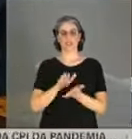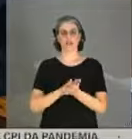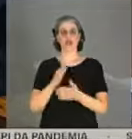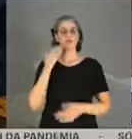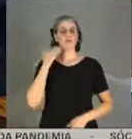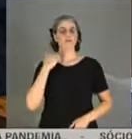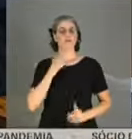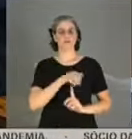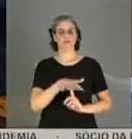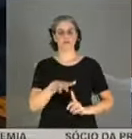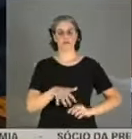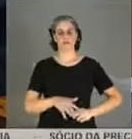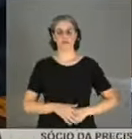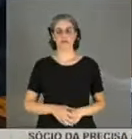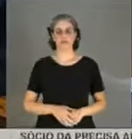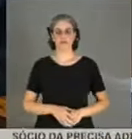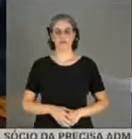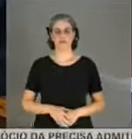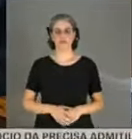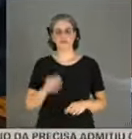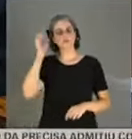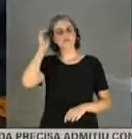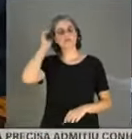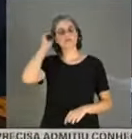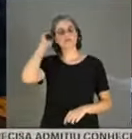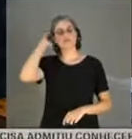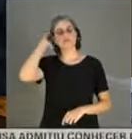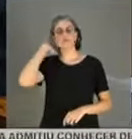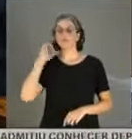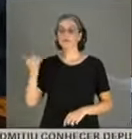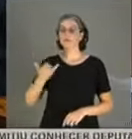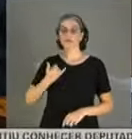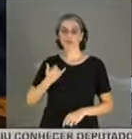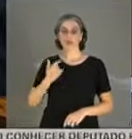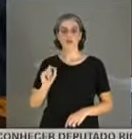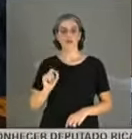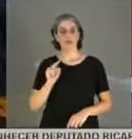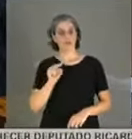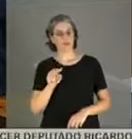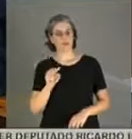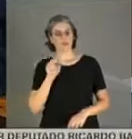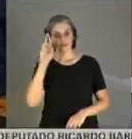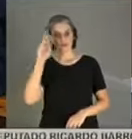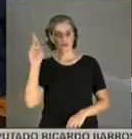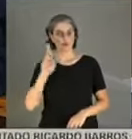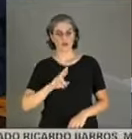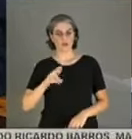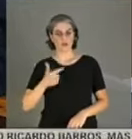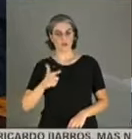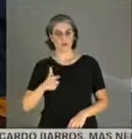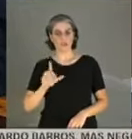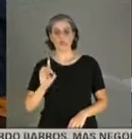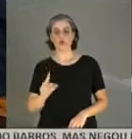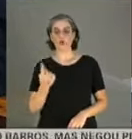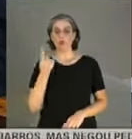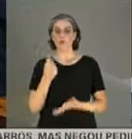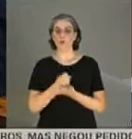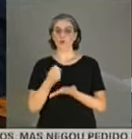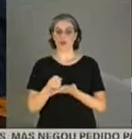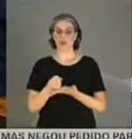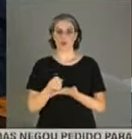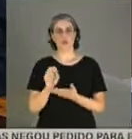instituição financeira. E a informação que eu tenho é que vossa senhoria não teve apenas uma contratação ou